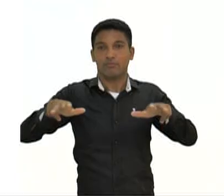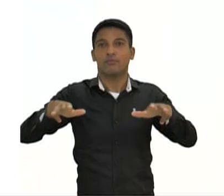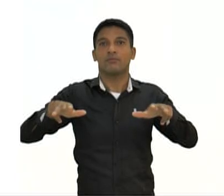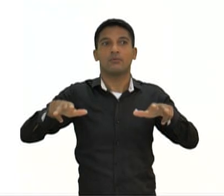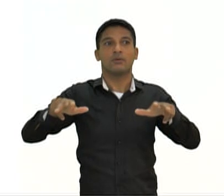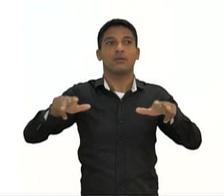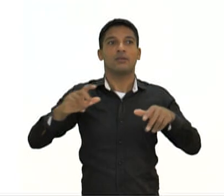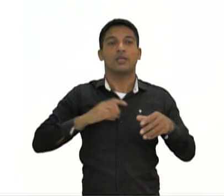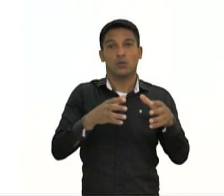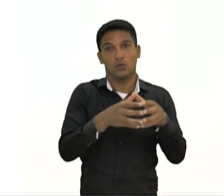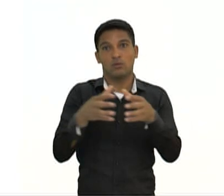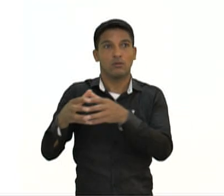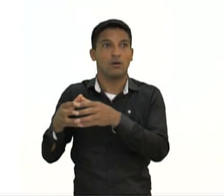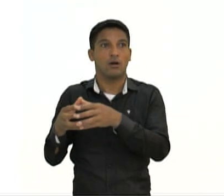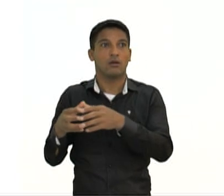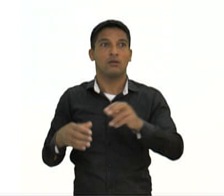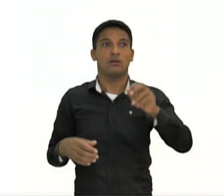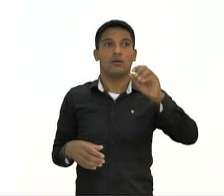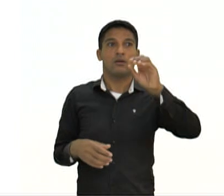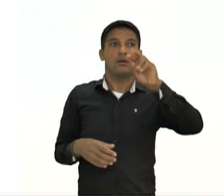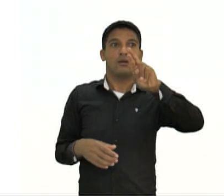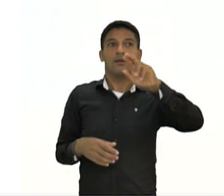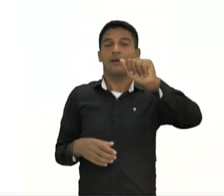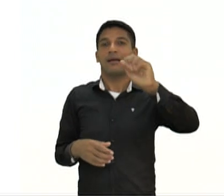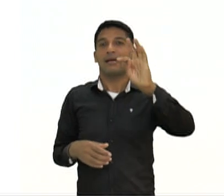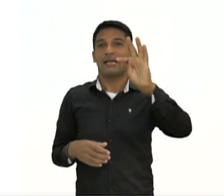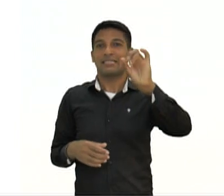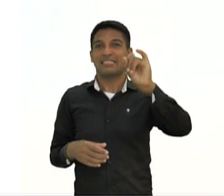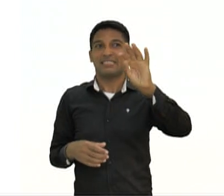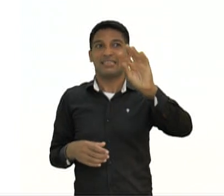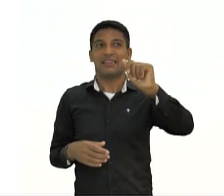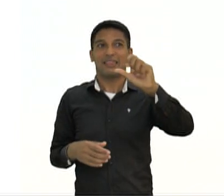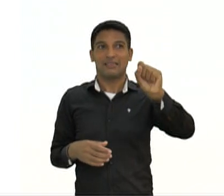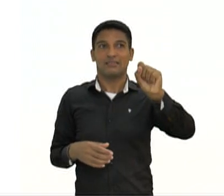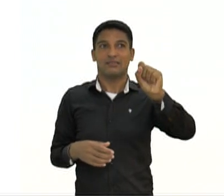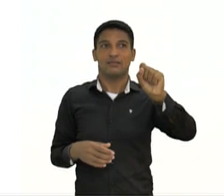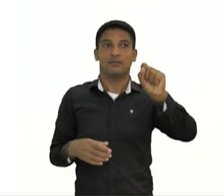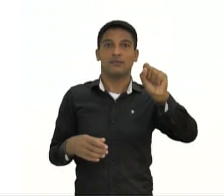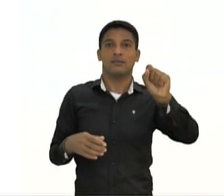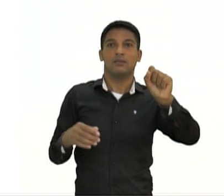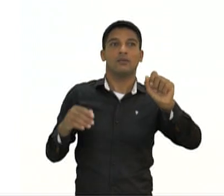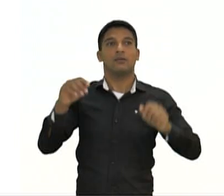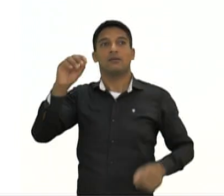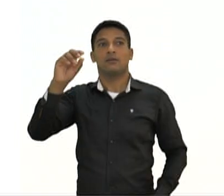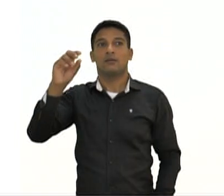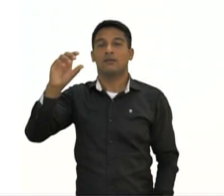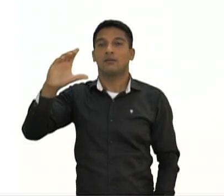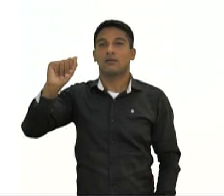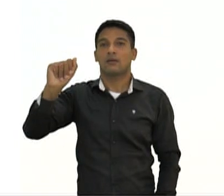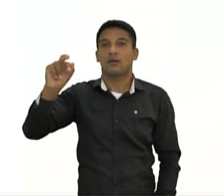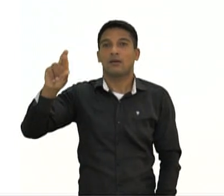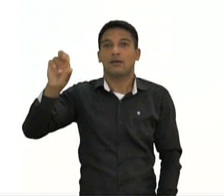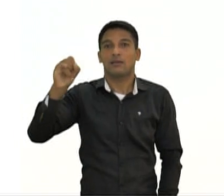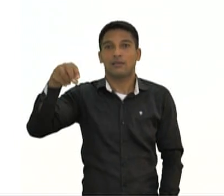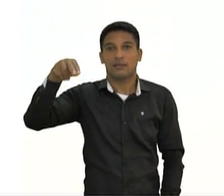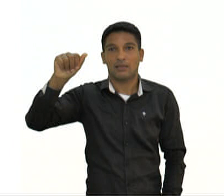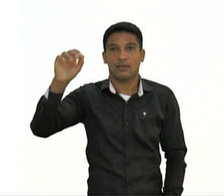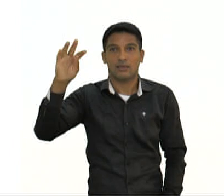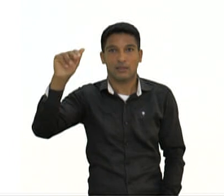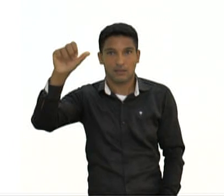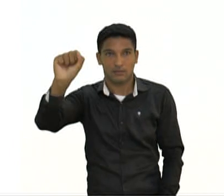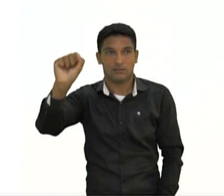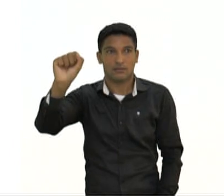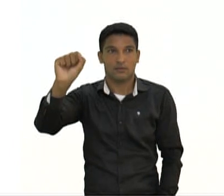As ratitas e as carinatas. Tá? Para a gente poder lembrar aqui, que a gente acabou de falar agora há